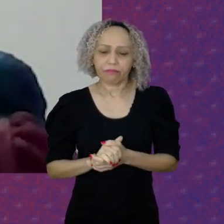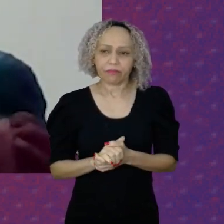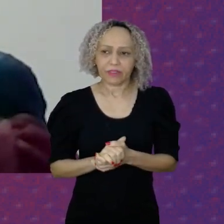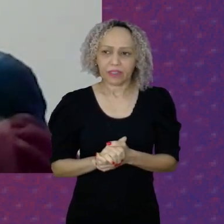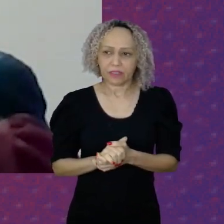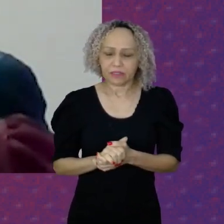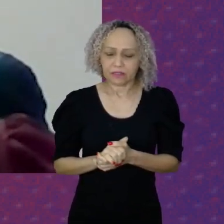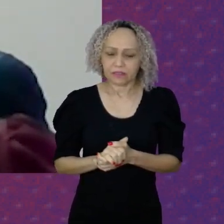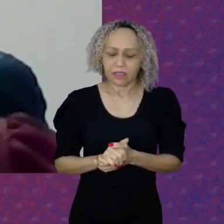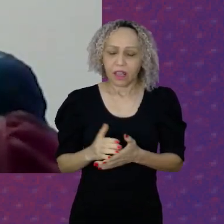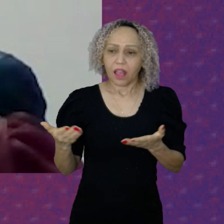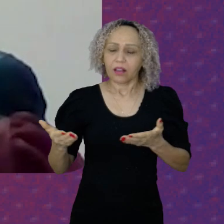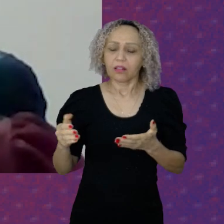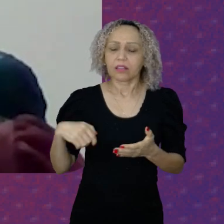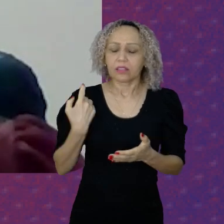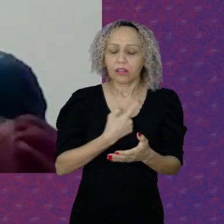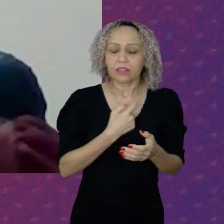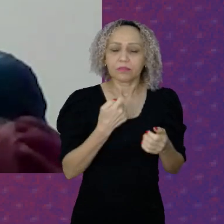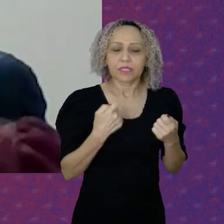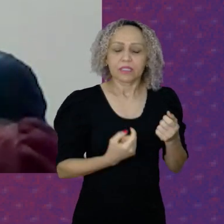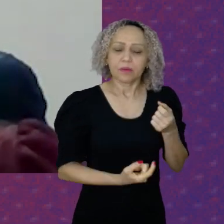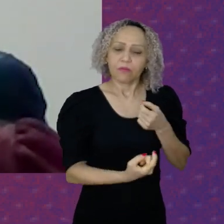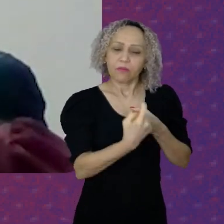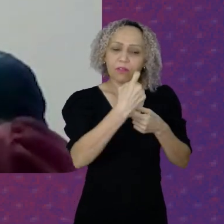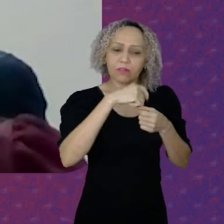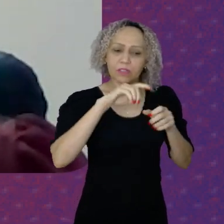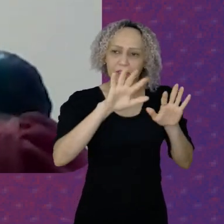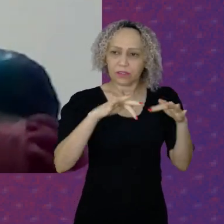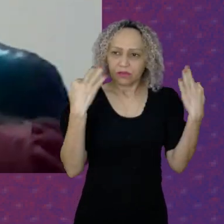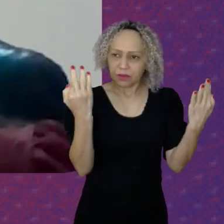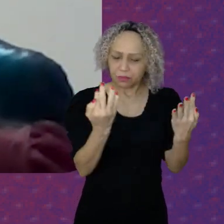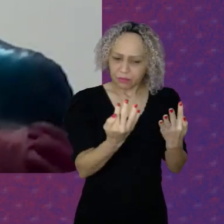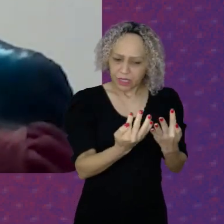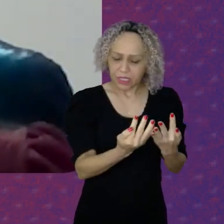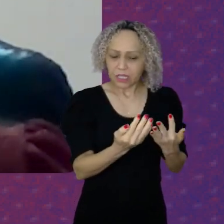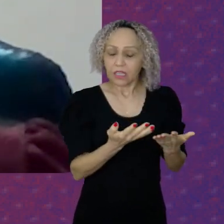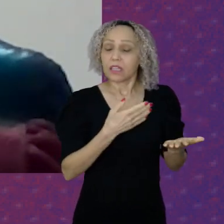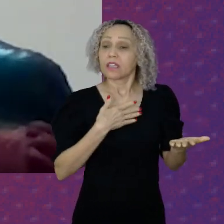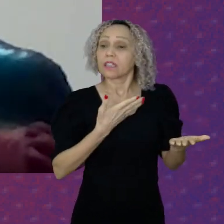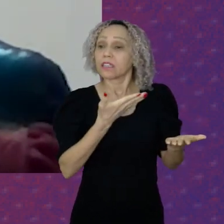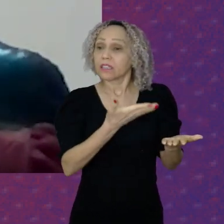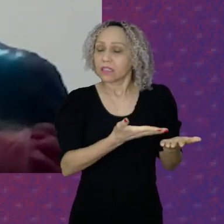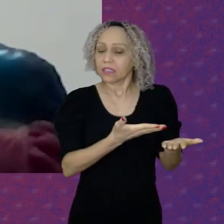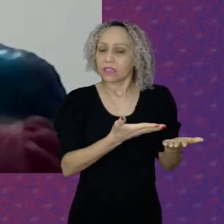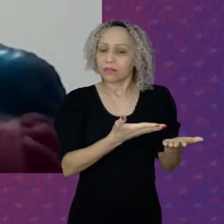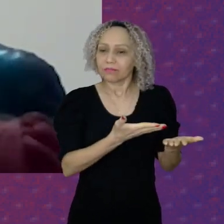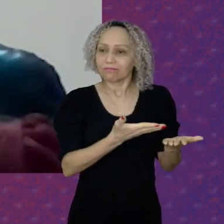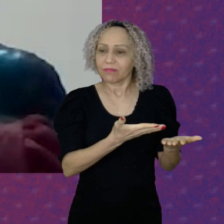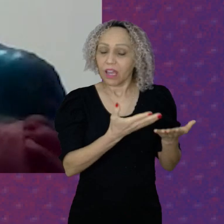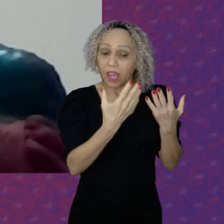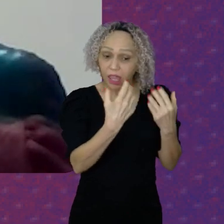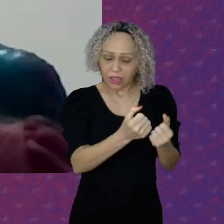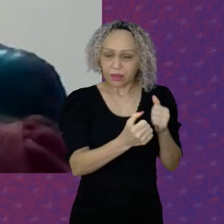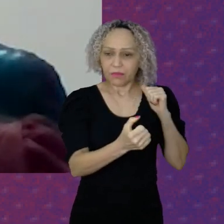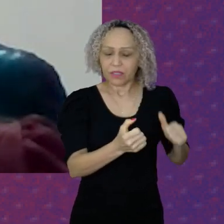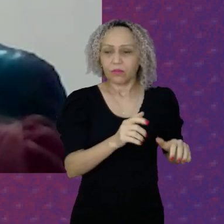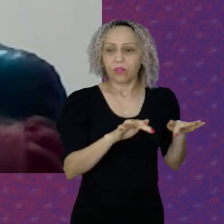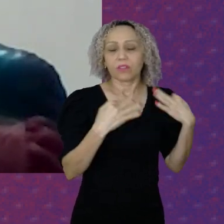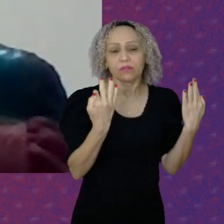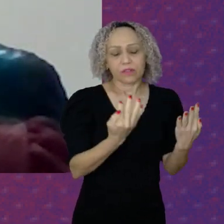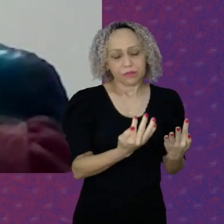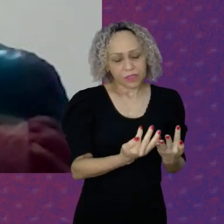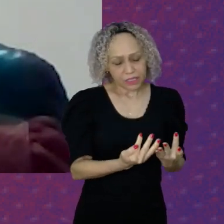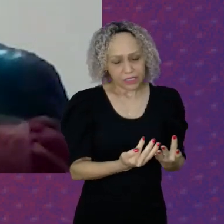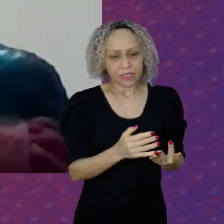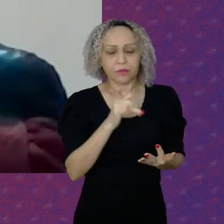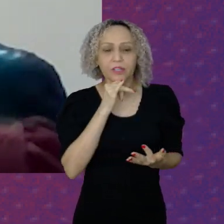gente precisa retomar junto às famílias que estão beneficiárias desse programa. Então, de fazer atualizações,